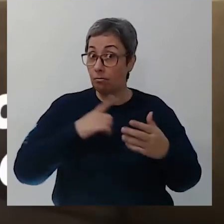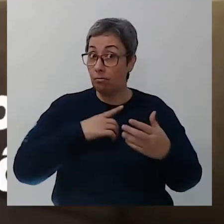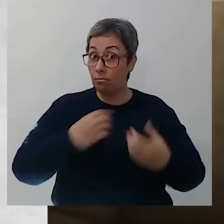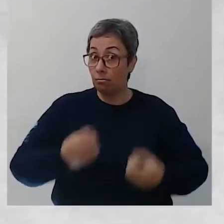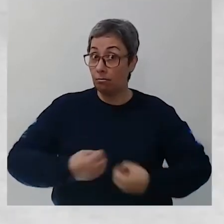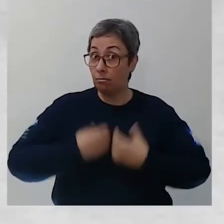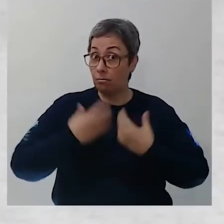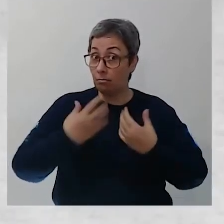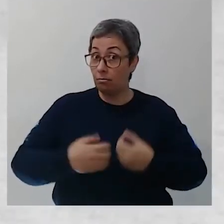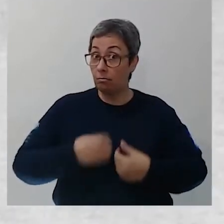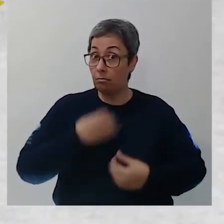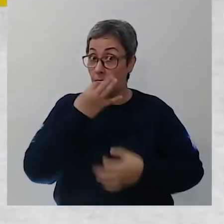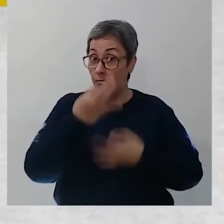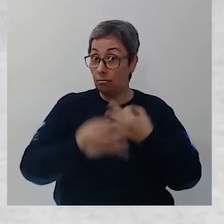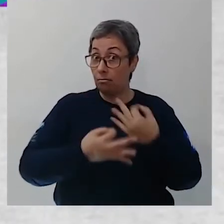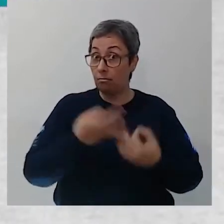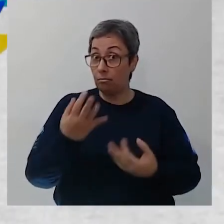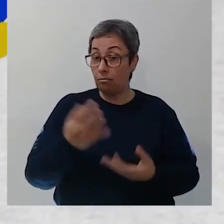de expressão?